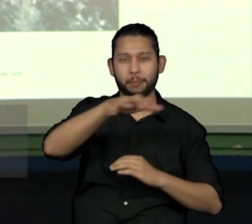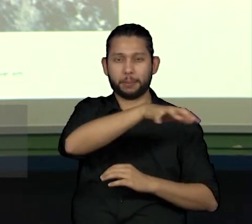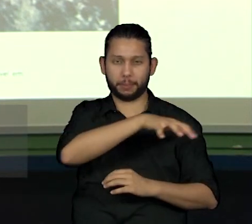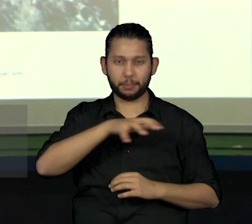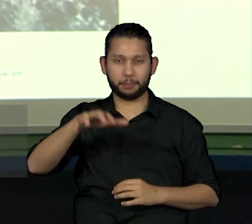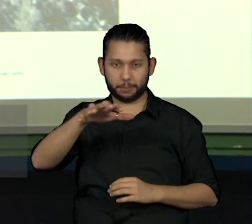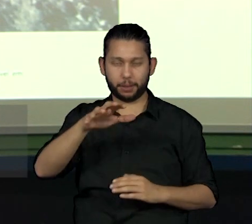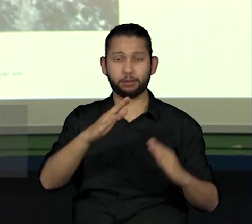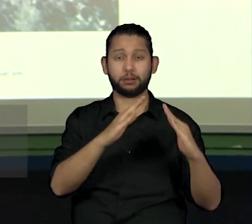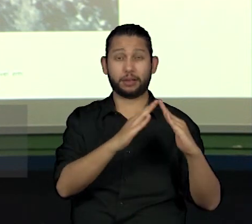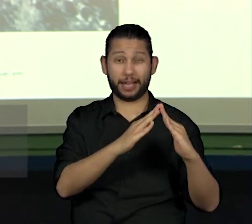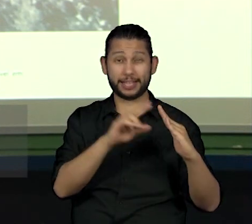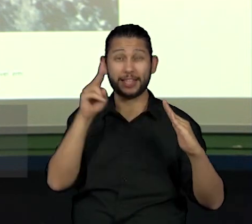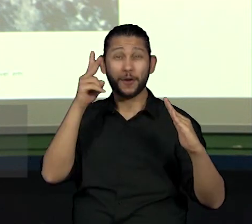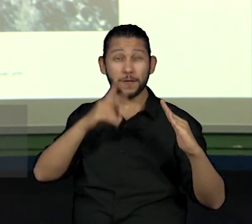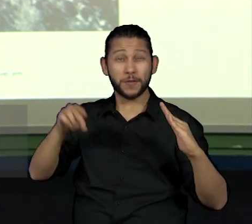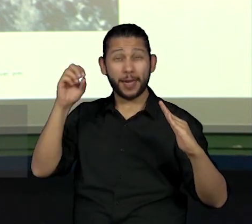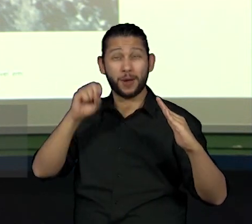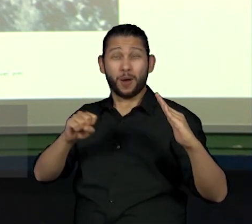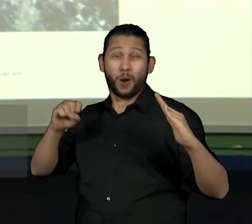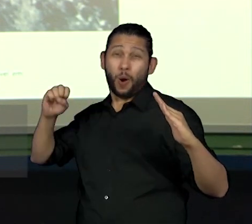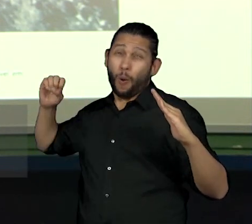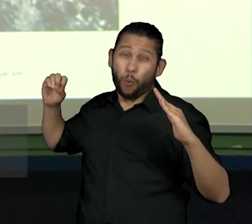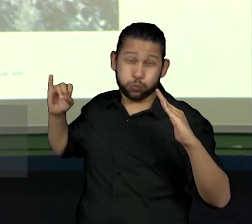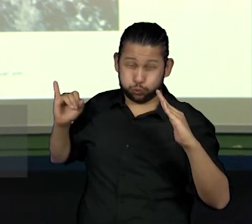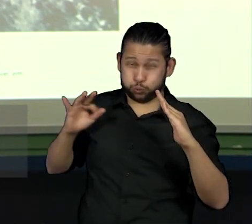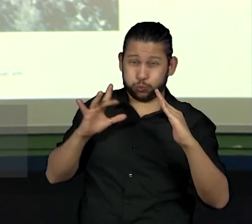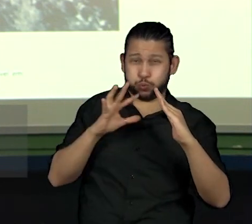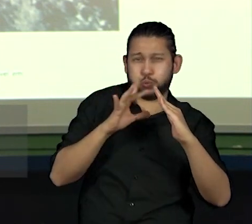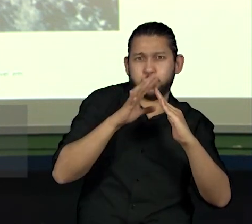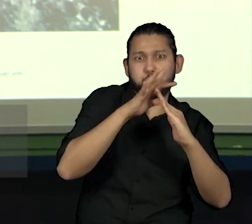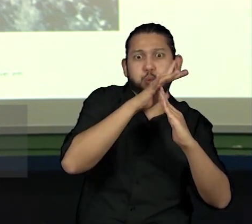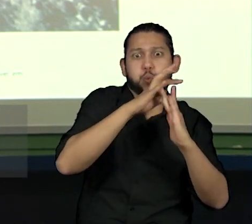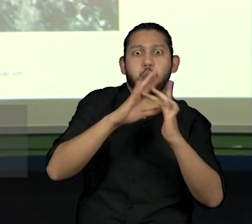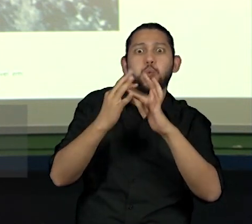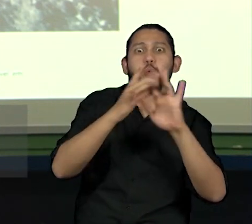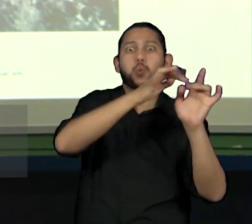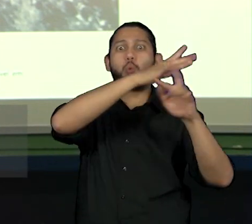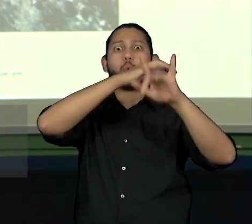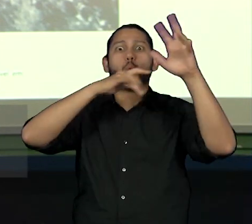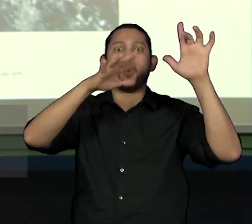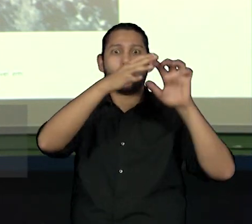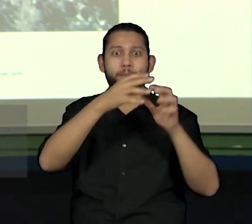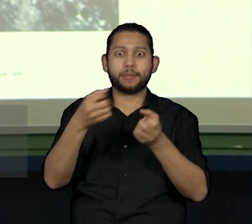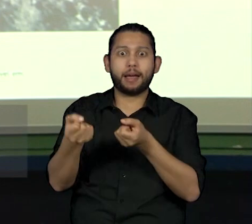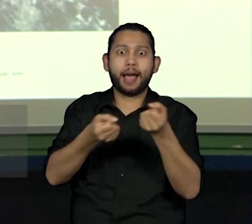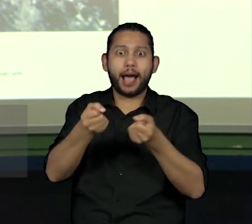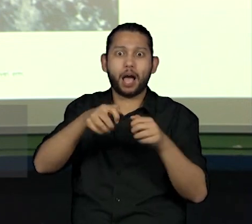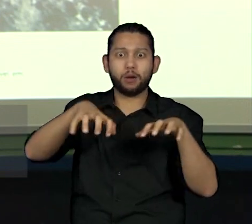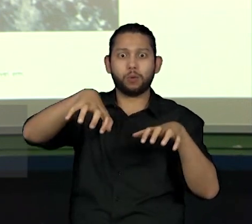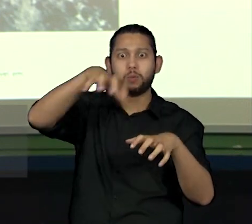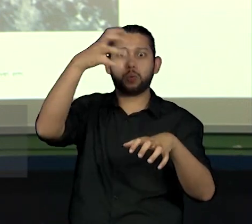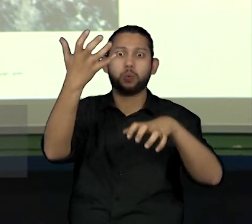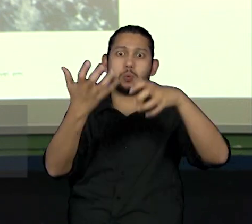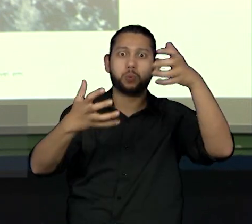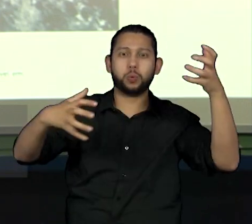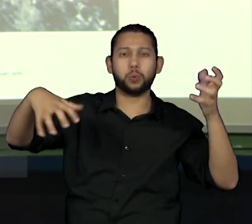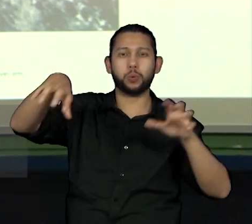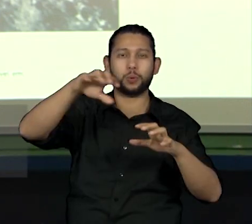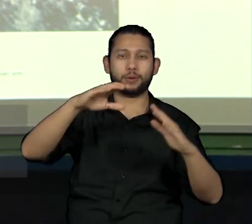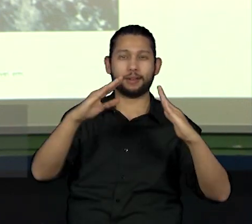tanto que isso pode causar destruição, carros perdidos, casas, né, telhados arrancados.